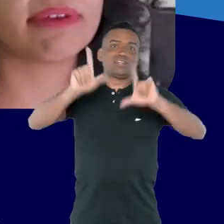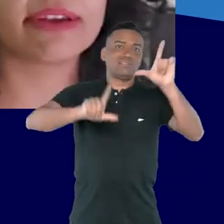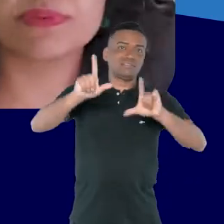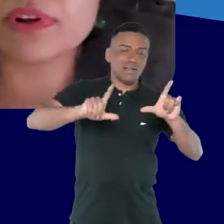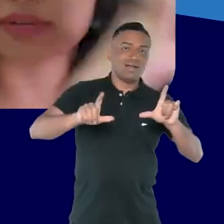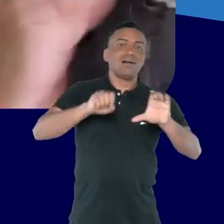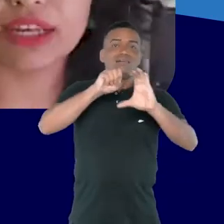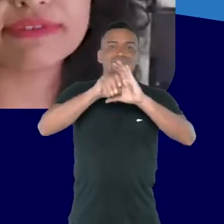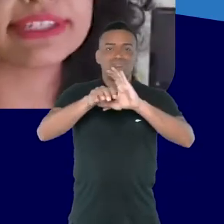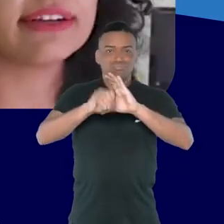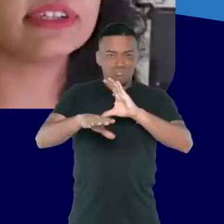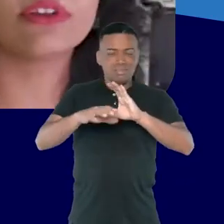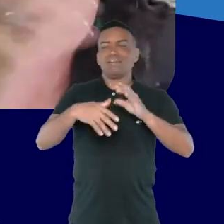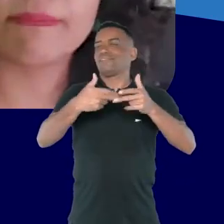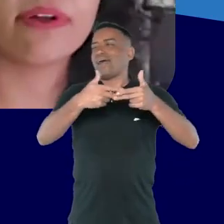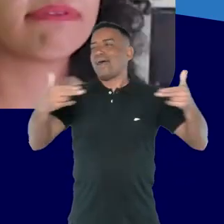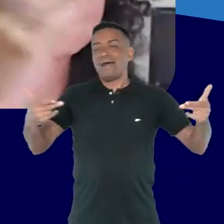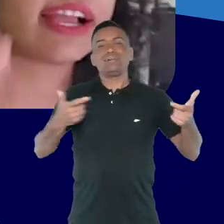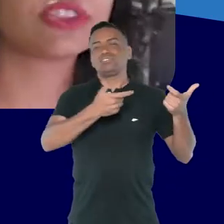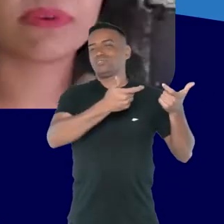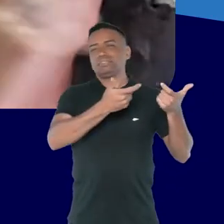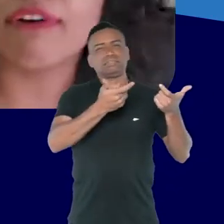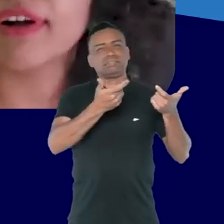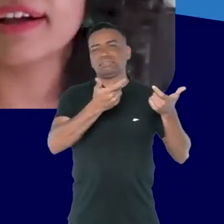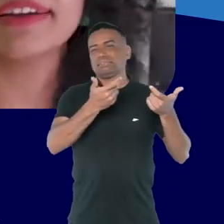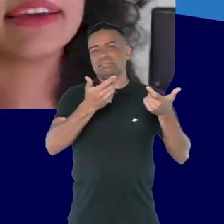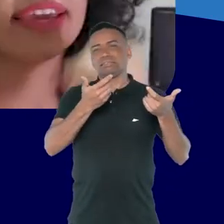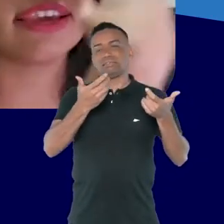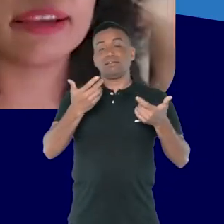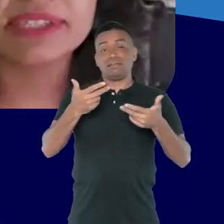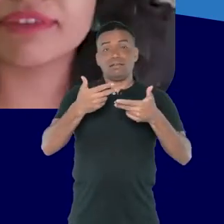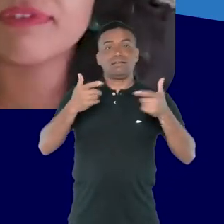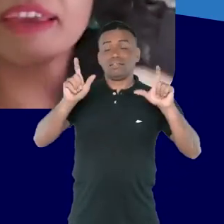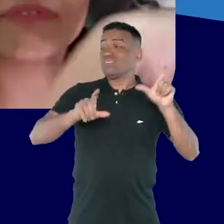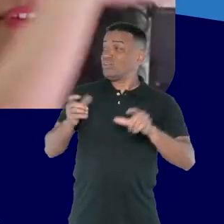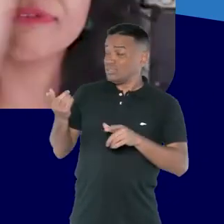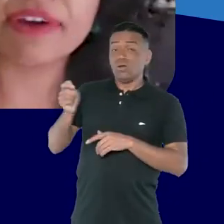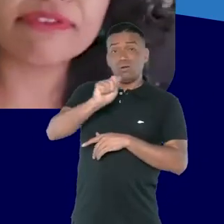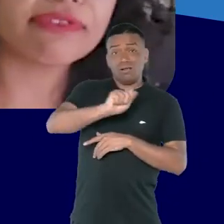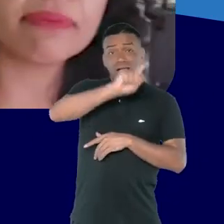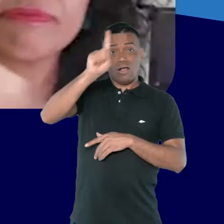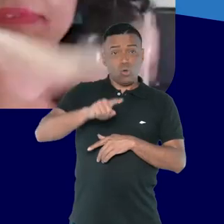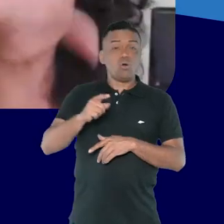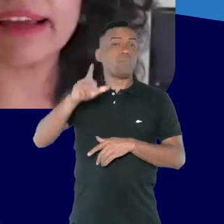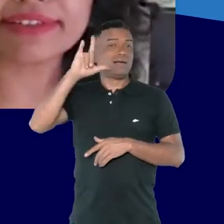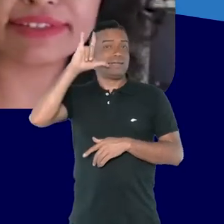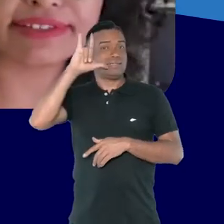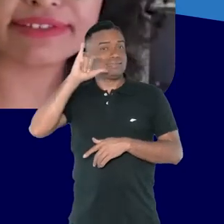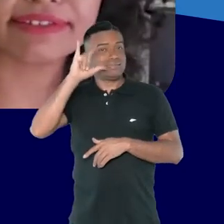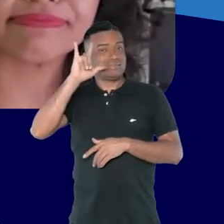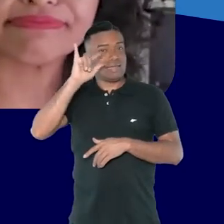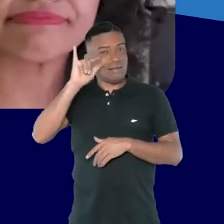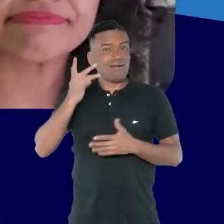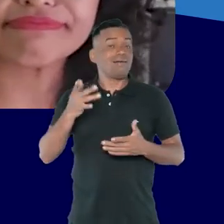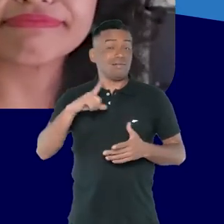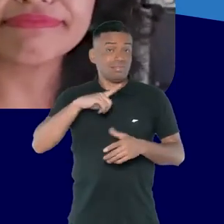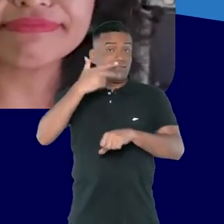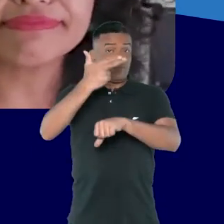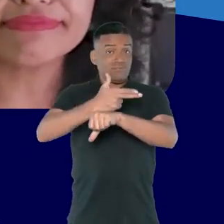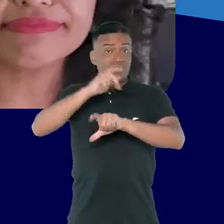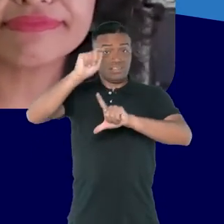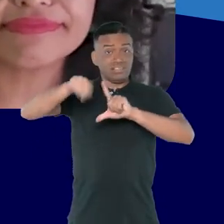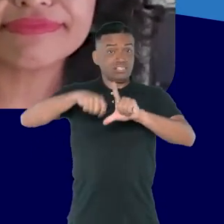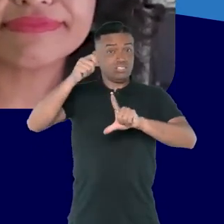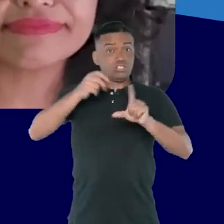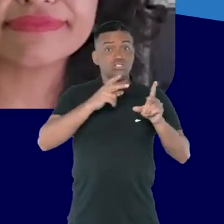ele me levou para vários programas de televisão, e Globo Repórter, Fantástico, Provoca, MGTV, enfim, foi. Vocês podem entrar lá no @ dela,